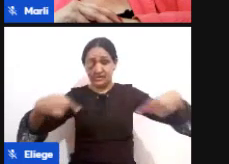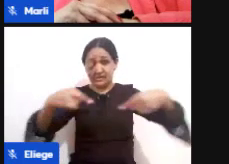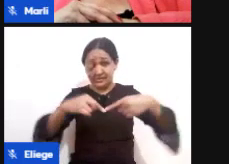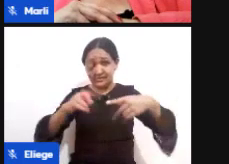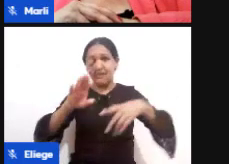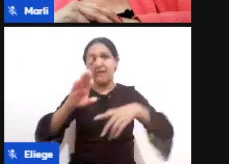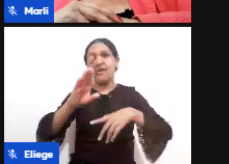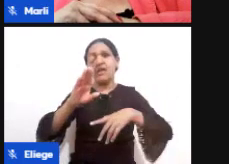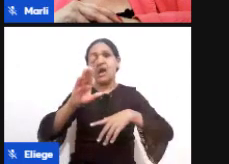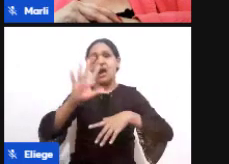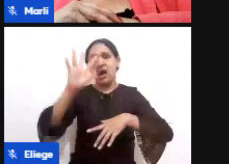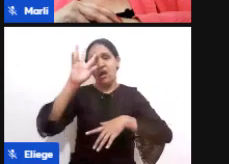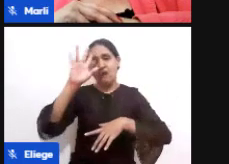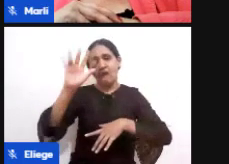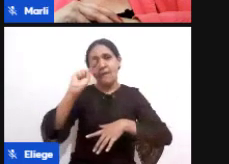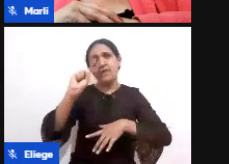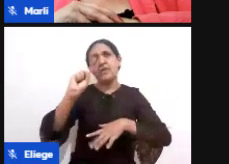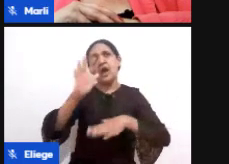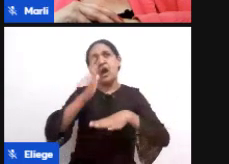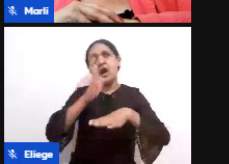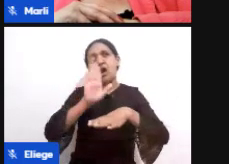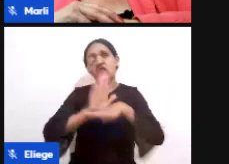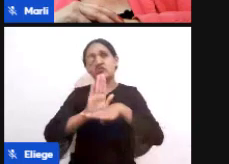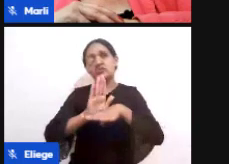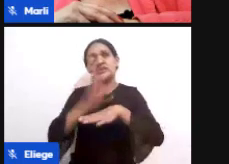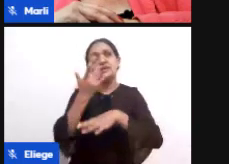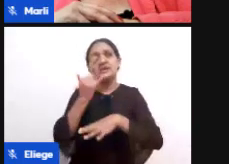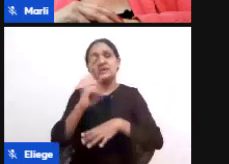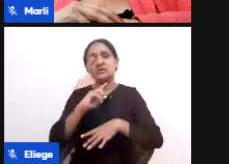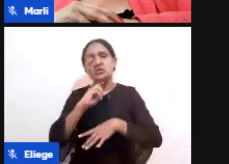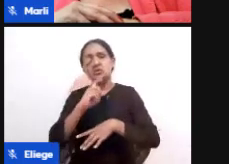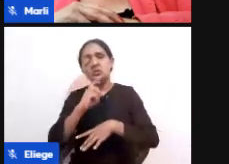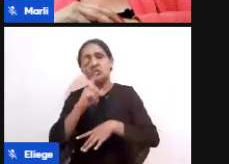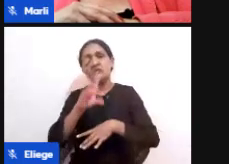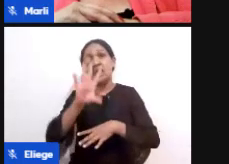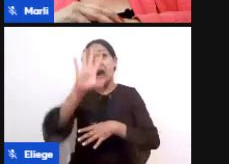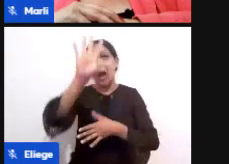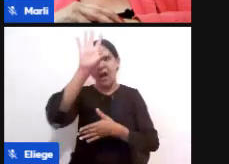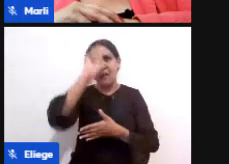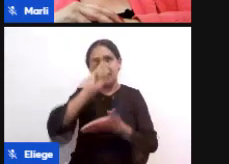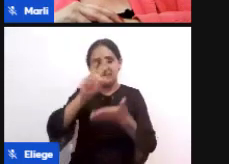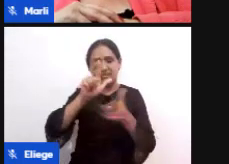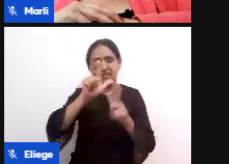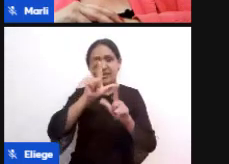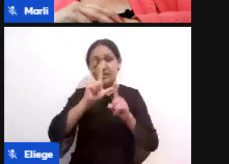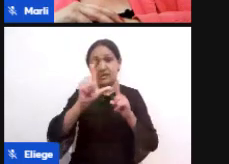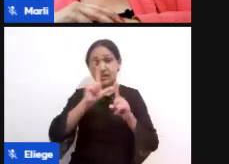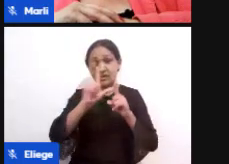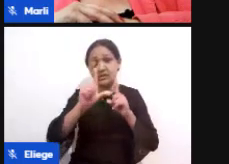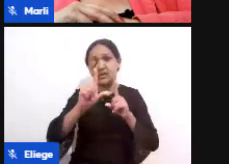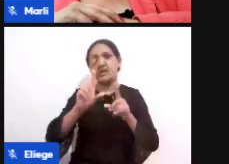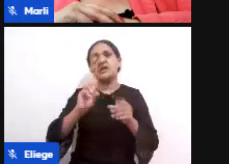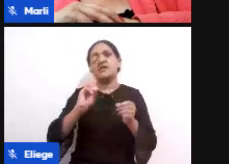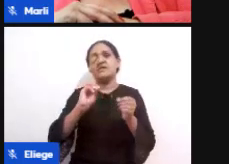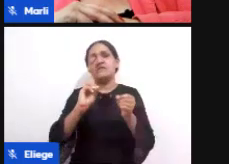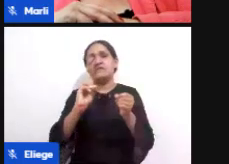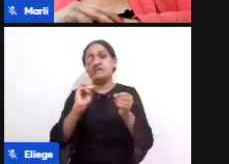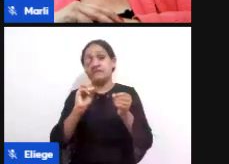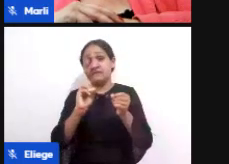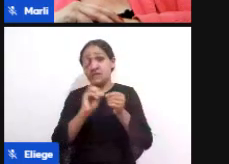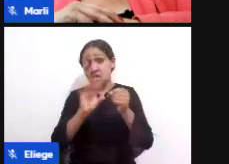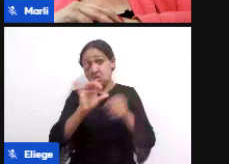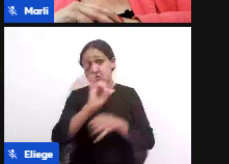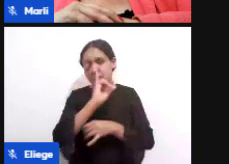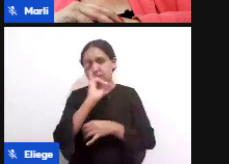tirar dúvidas sobre a grafia das letras com autonomia. Esses encaminhamentos pedagógicos, eles são importantes,